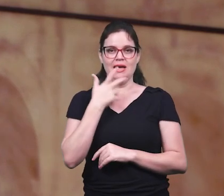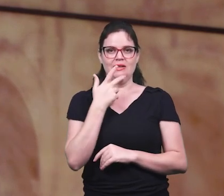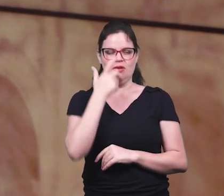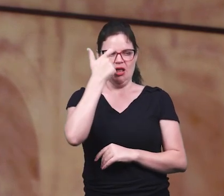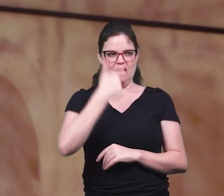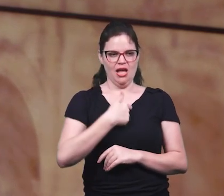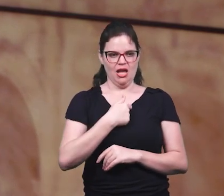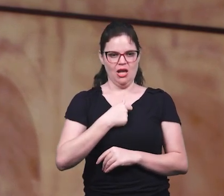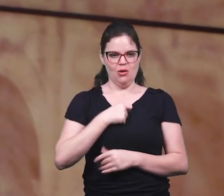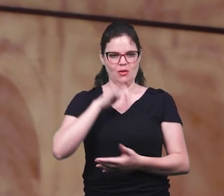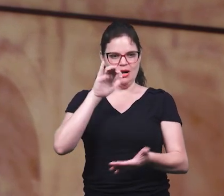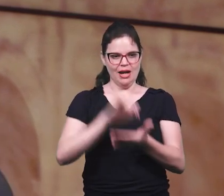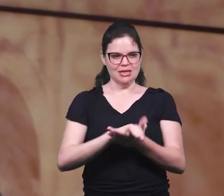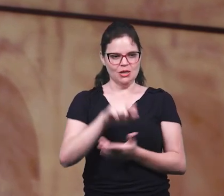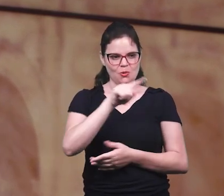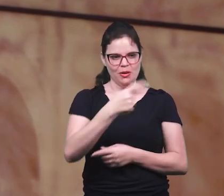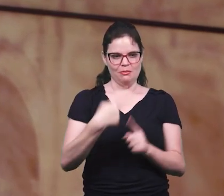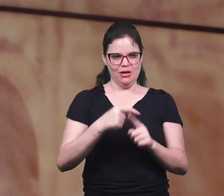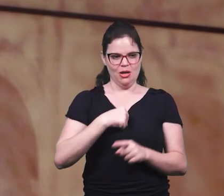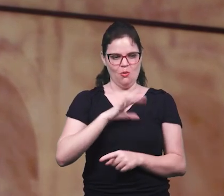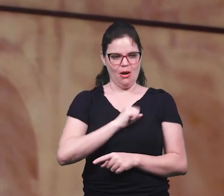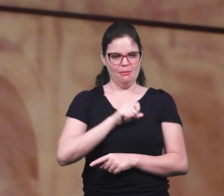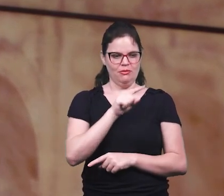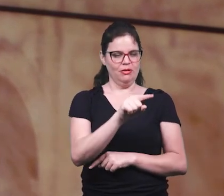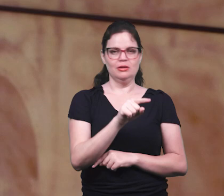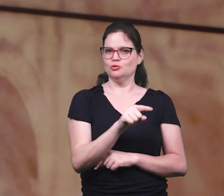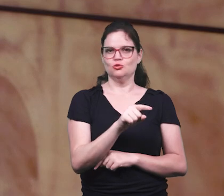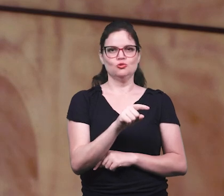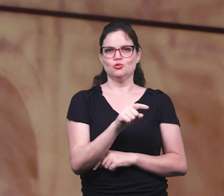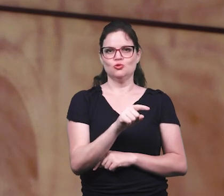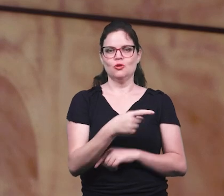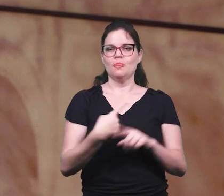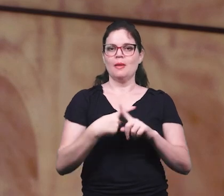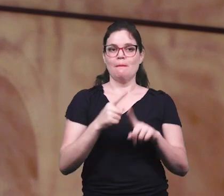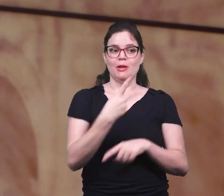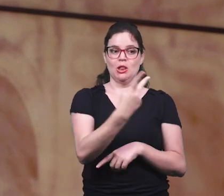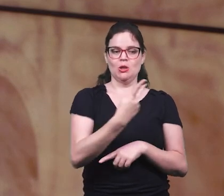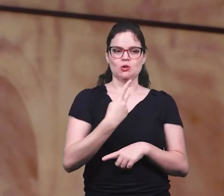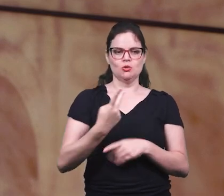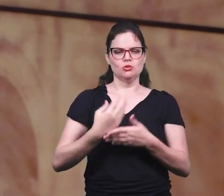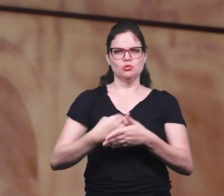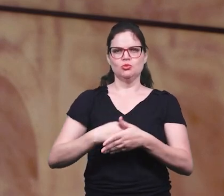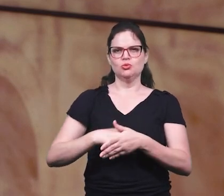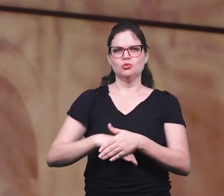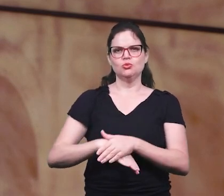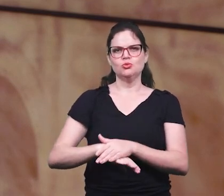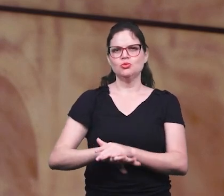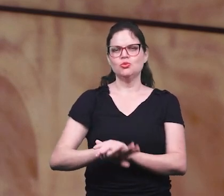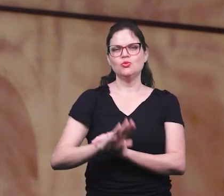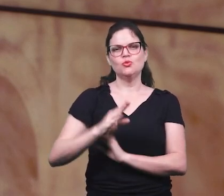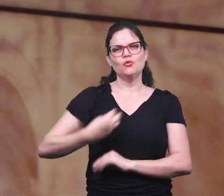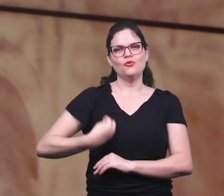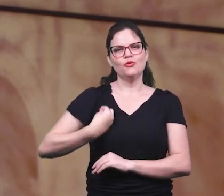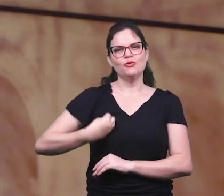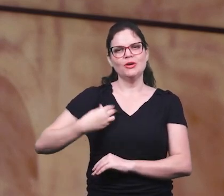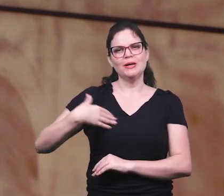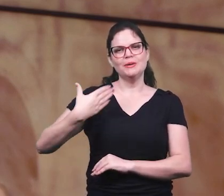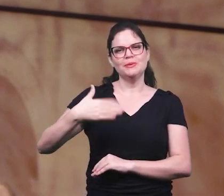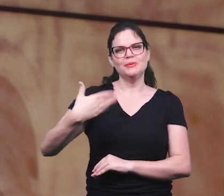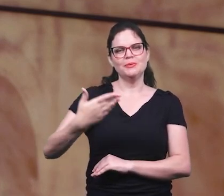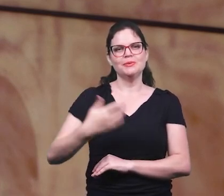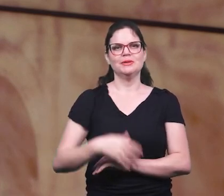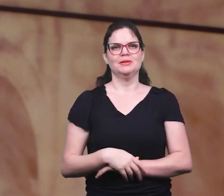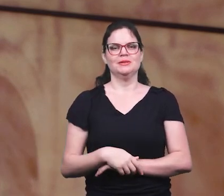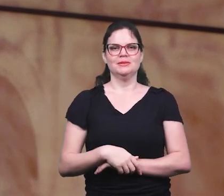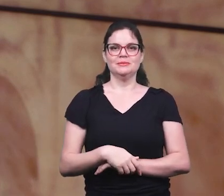por amor, mas a convivência, tem até aquela frase, né? Até o casamento, hoje em